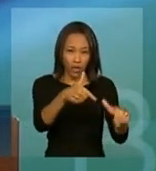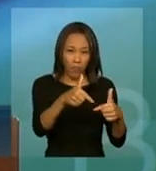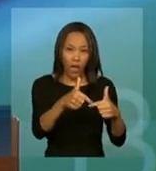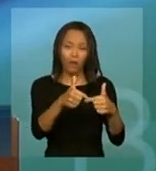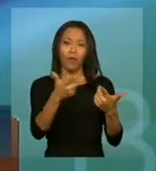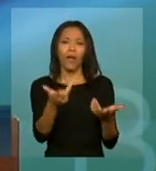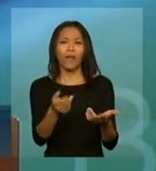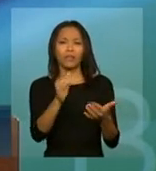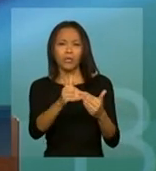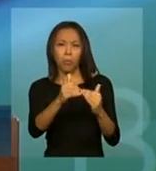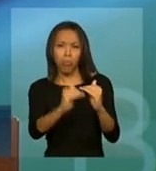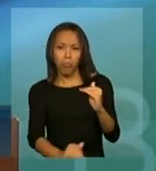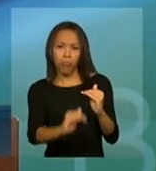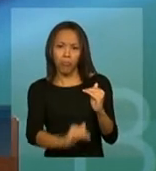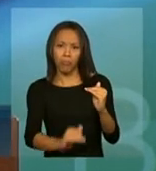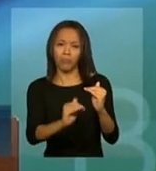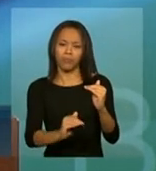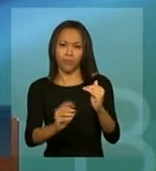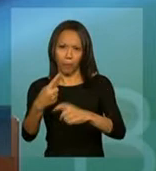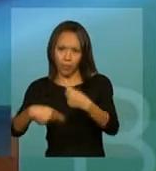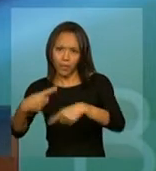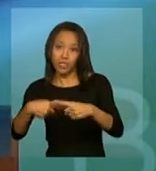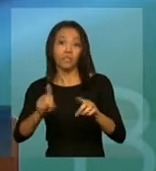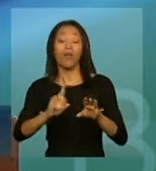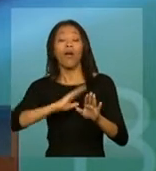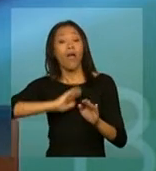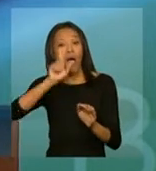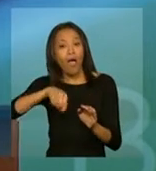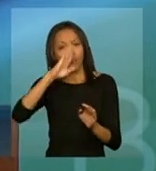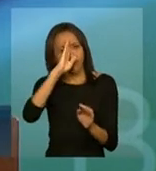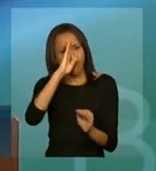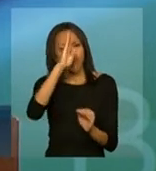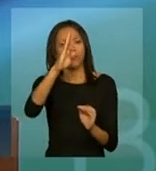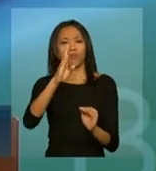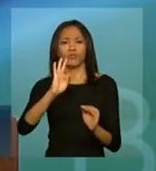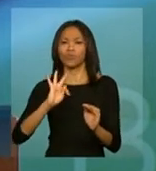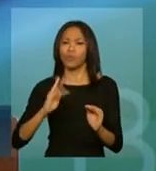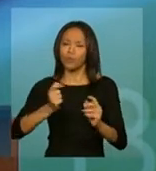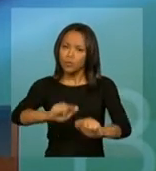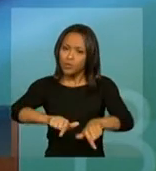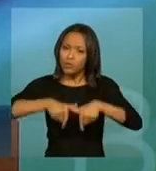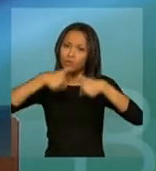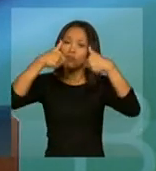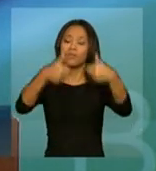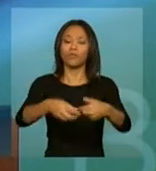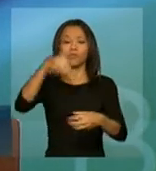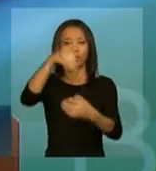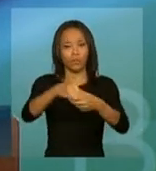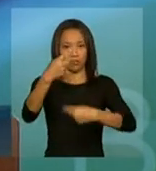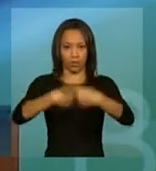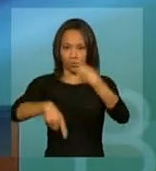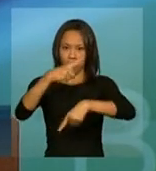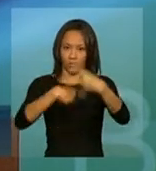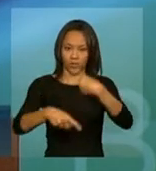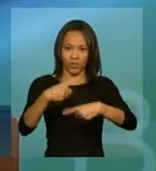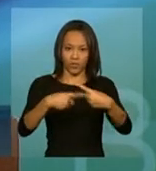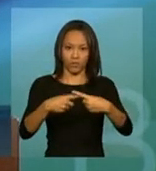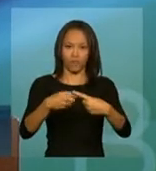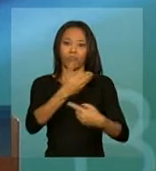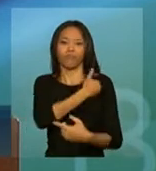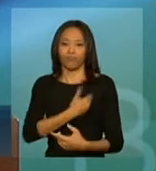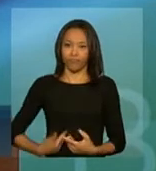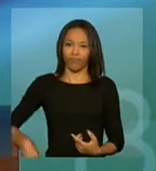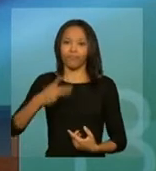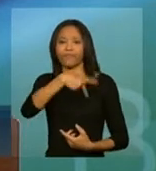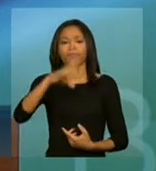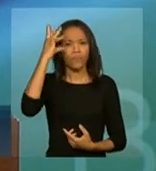política econômica. Passou a ser um objetivo prioritário de todo o esforço das políticas públicas do governo da presidenta Dilma.